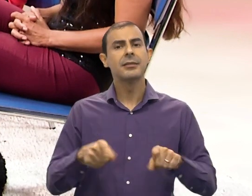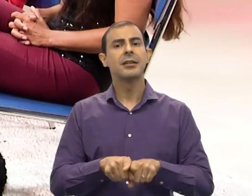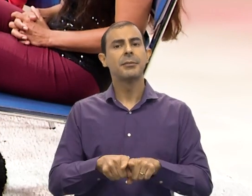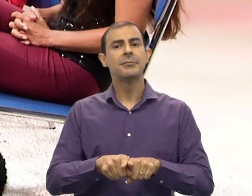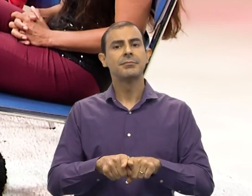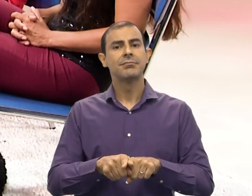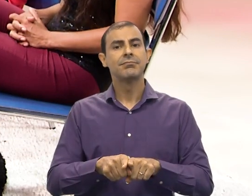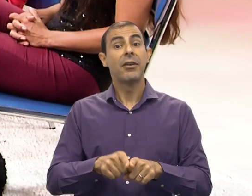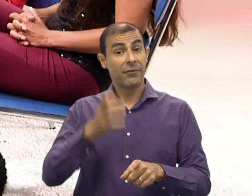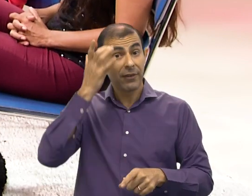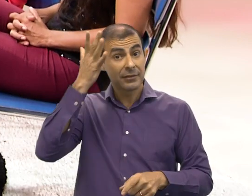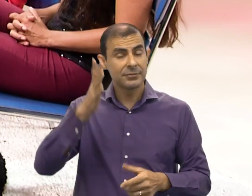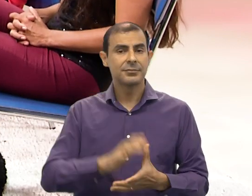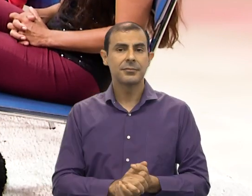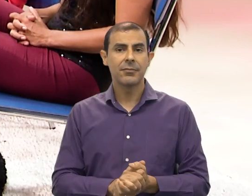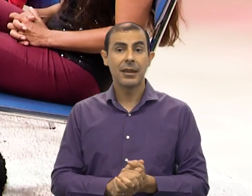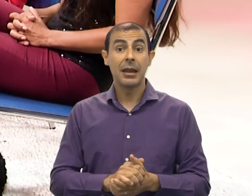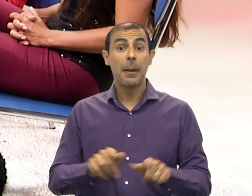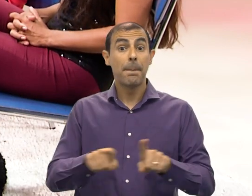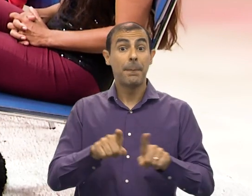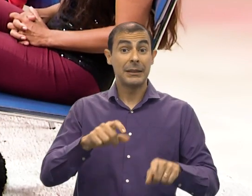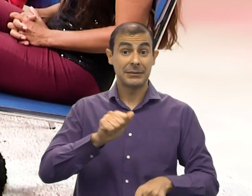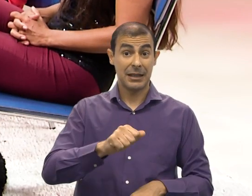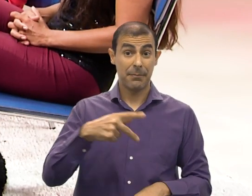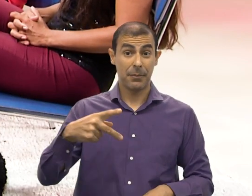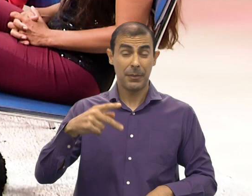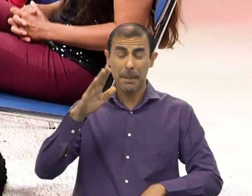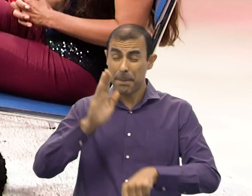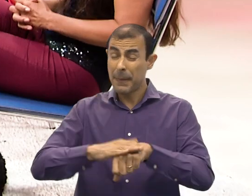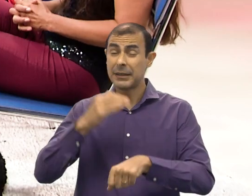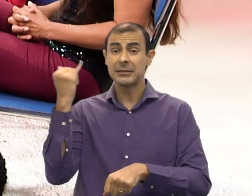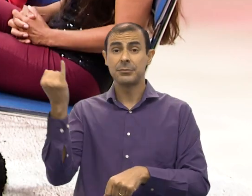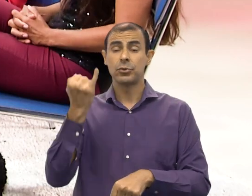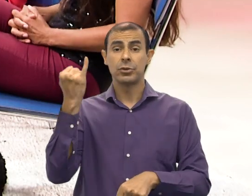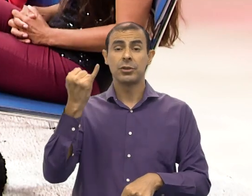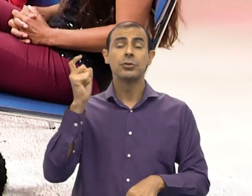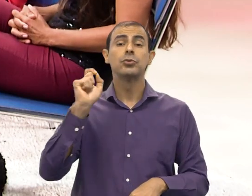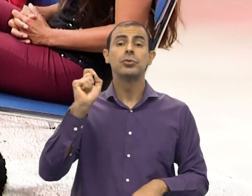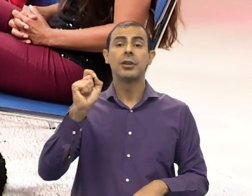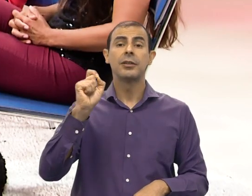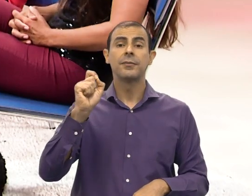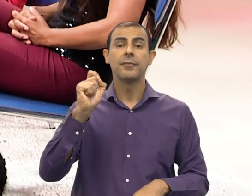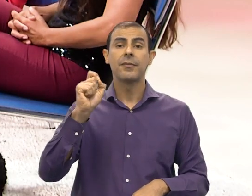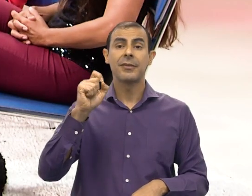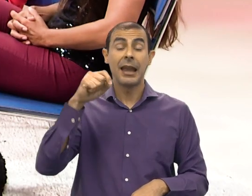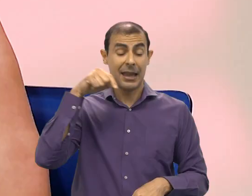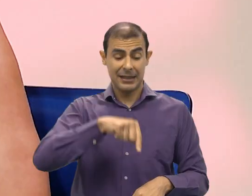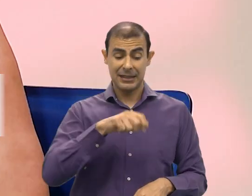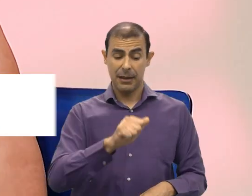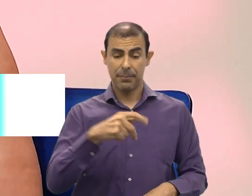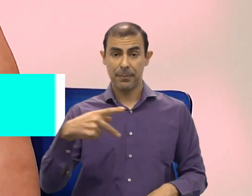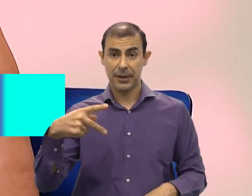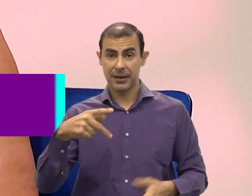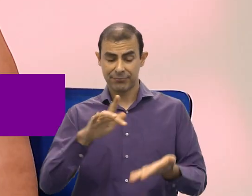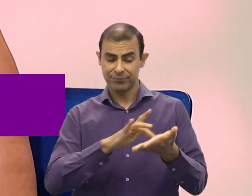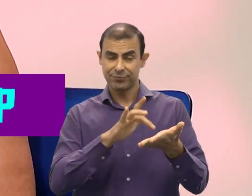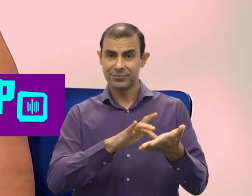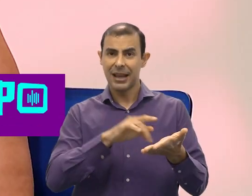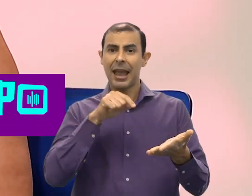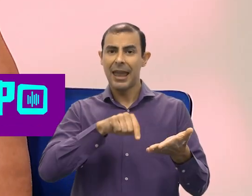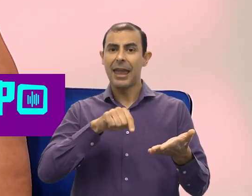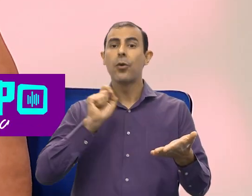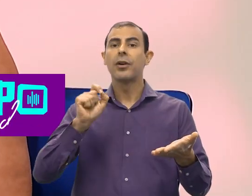não precisa do Hemosul. Mas a parte que mais importante para a gente, da utilidade dele, é